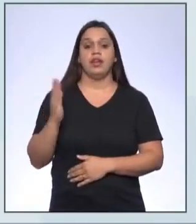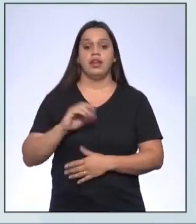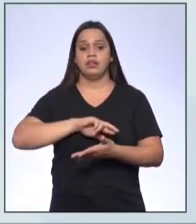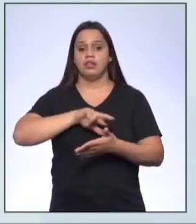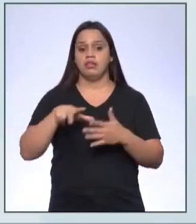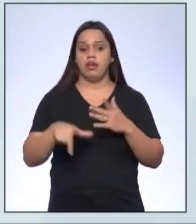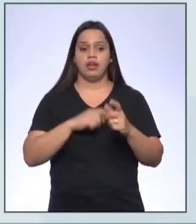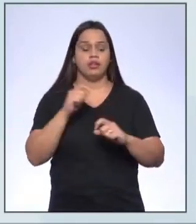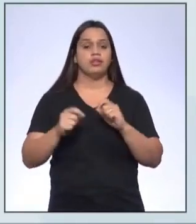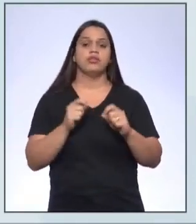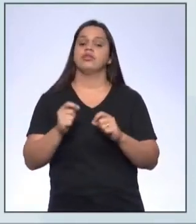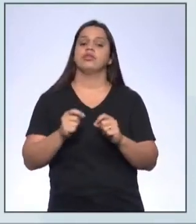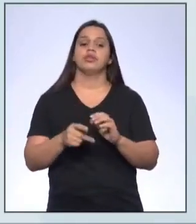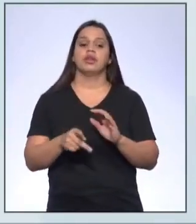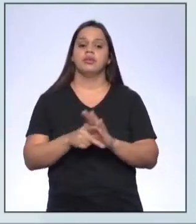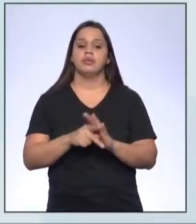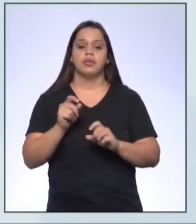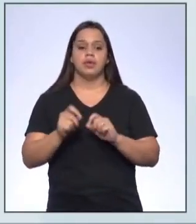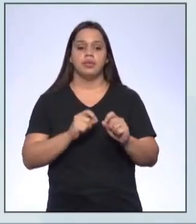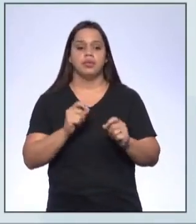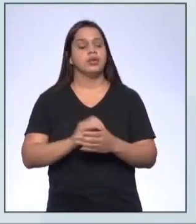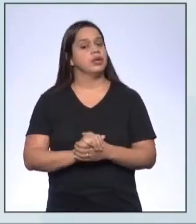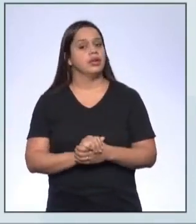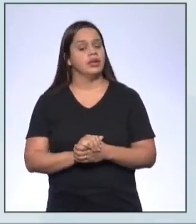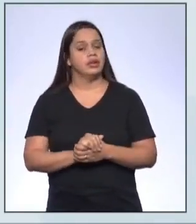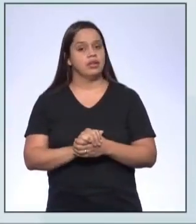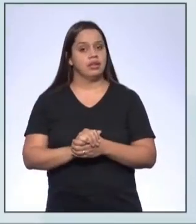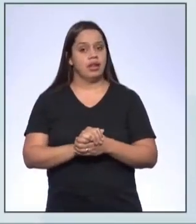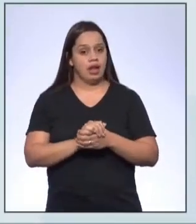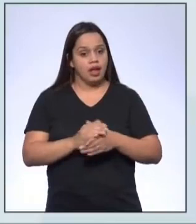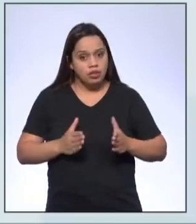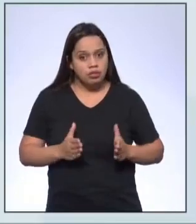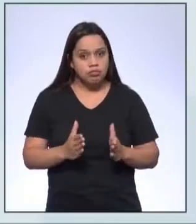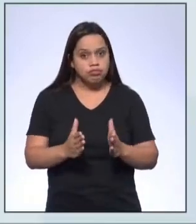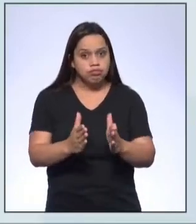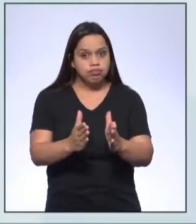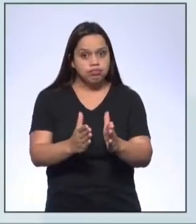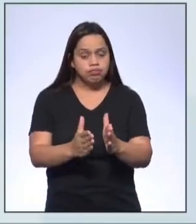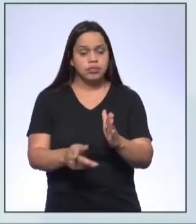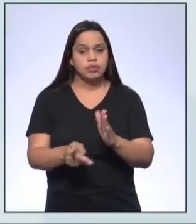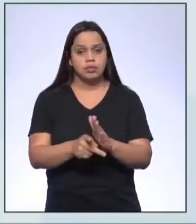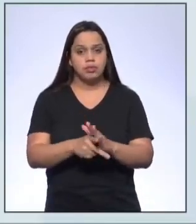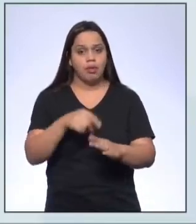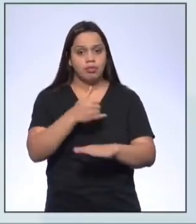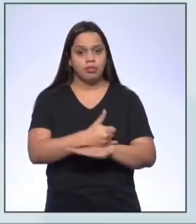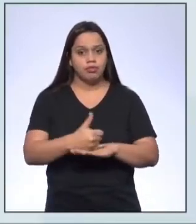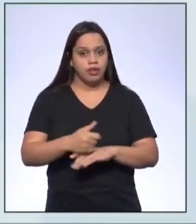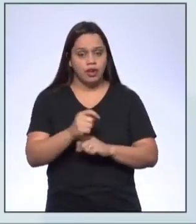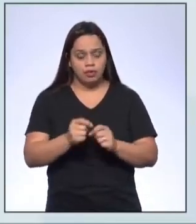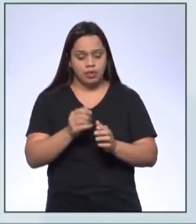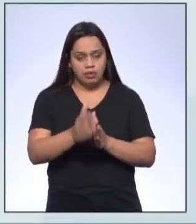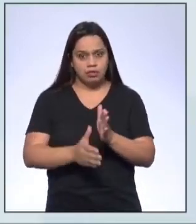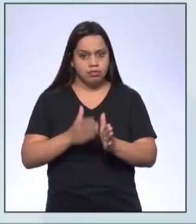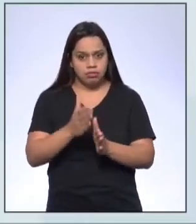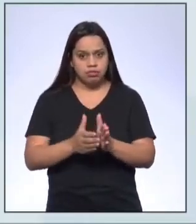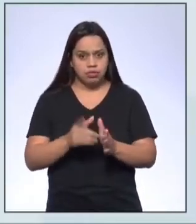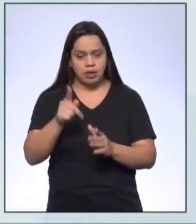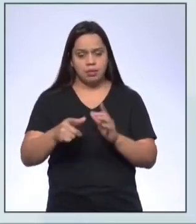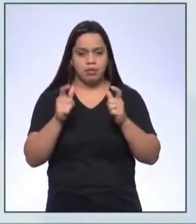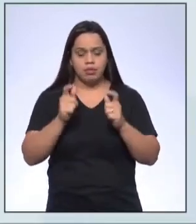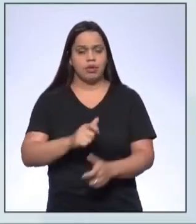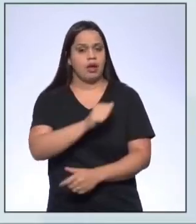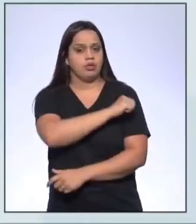vários exemplos que a gente poderia dar aqui de estradas de ferro. Né? Essa daí é na cidade de Petrópolis, no Rio de Janeiro, né? Que é uma imagem